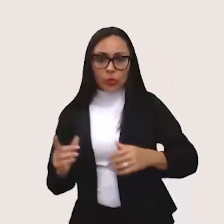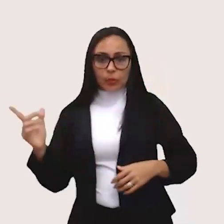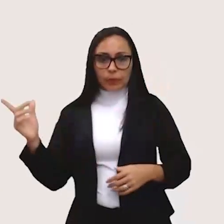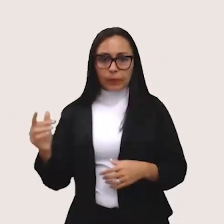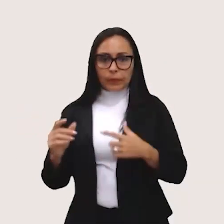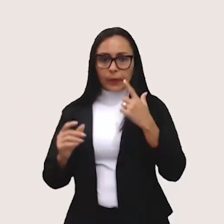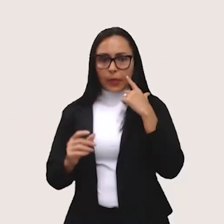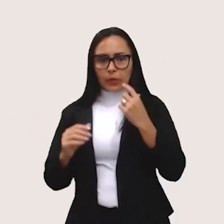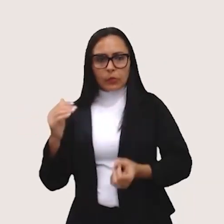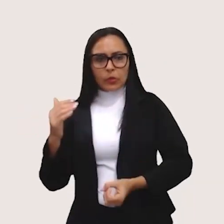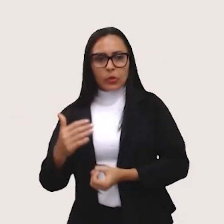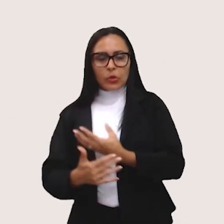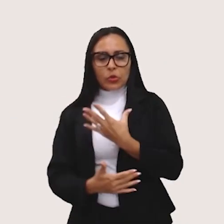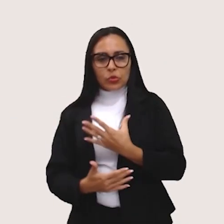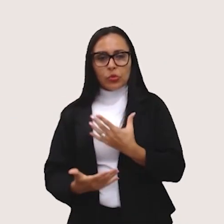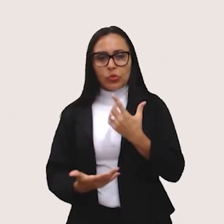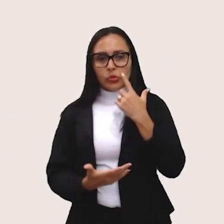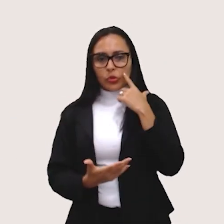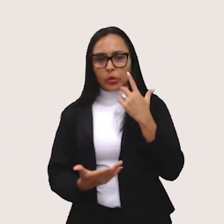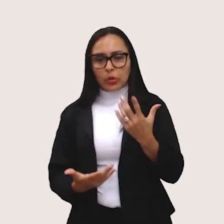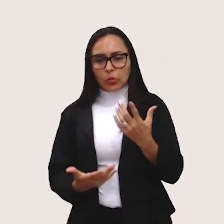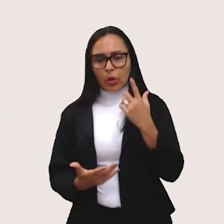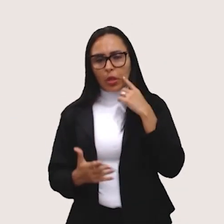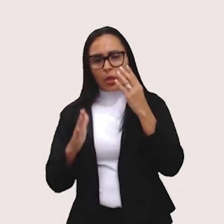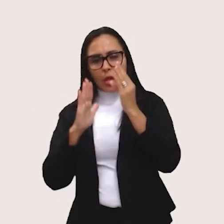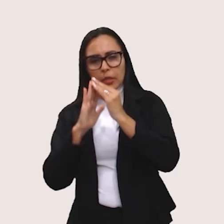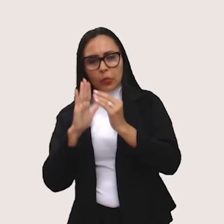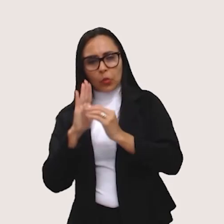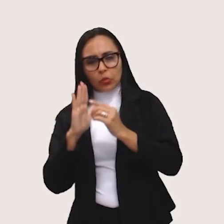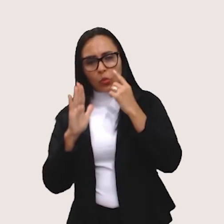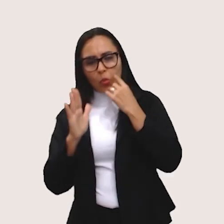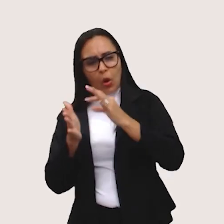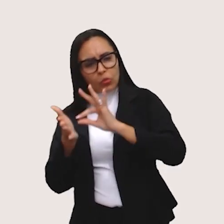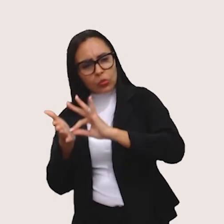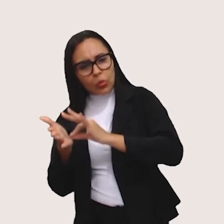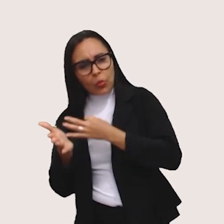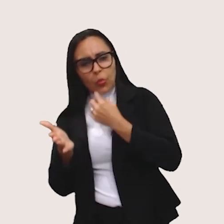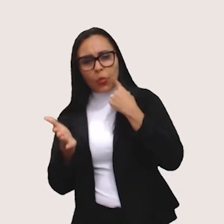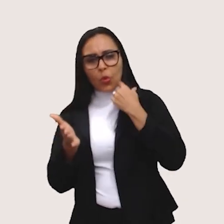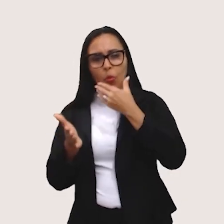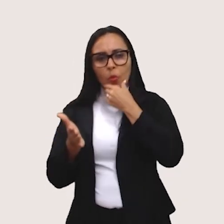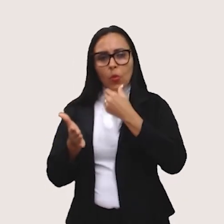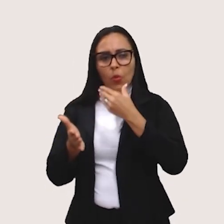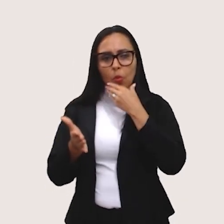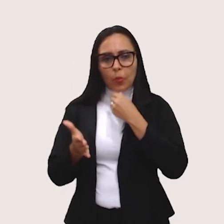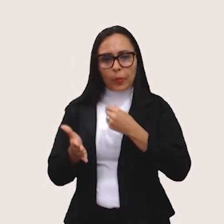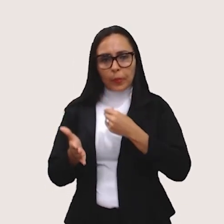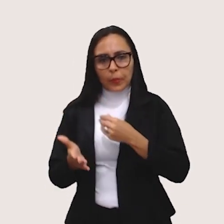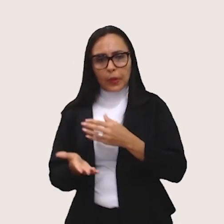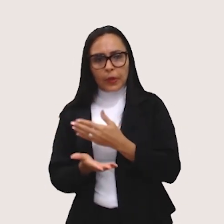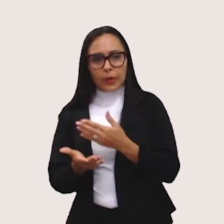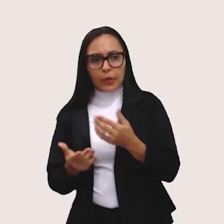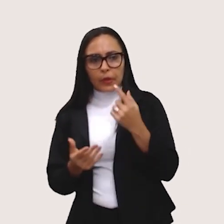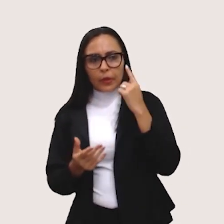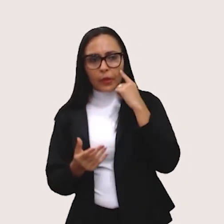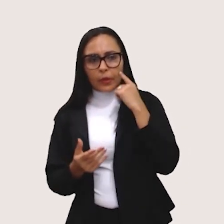foi criado, a gente sempre atribui um autor, um primeiro, né? O Filippo Tommaso